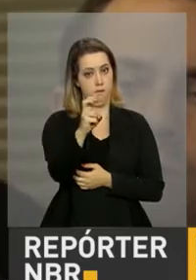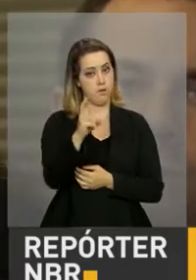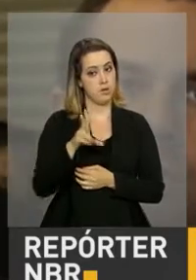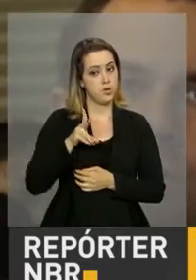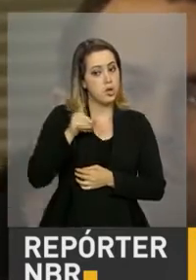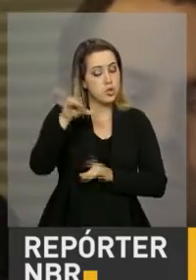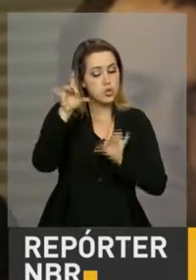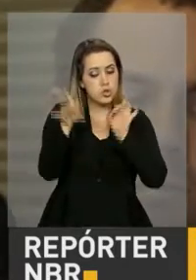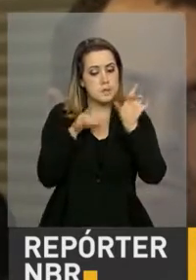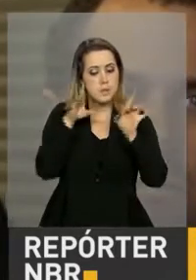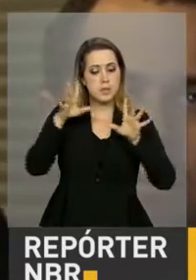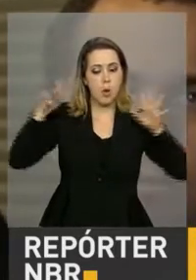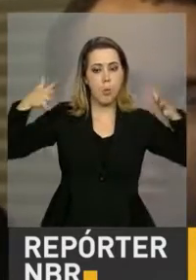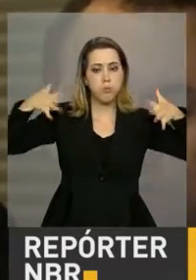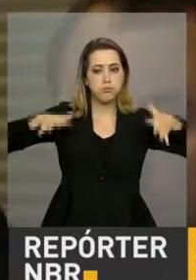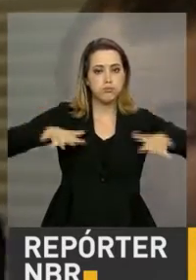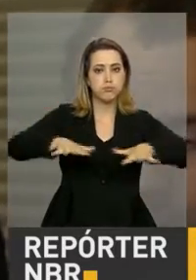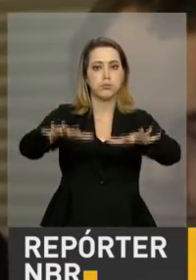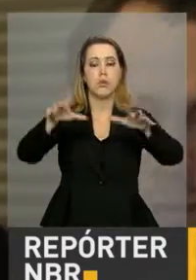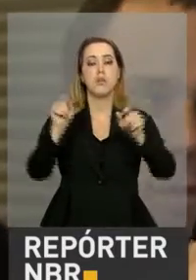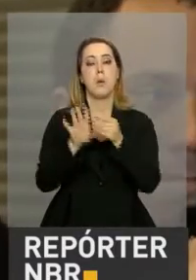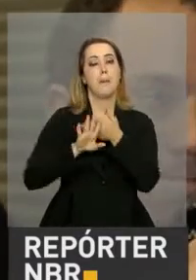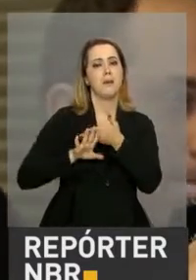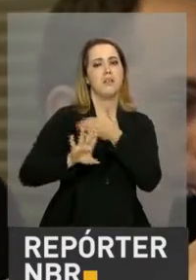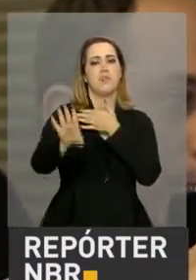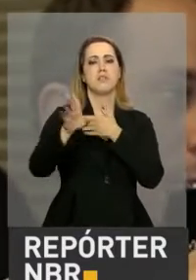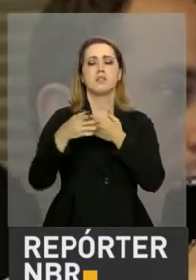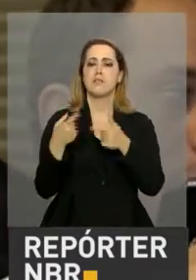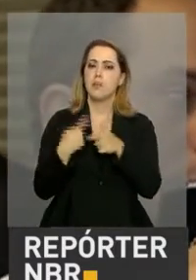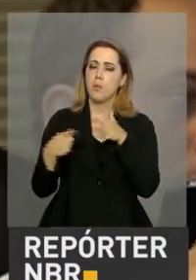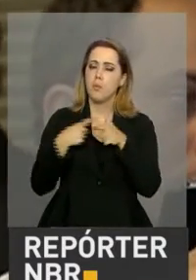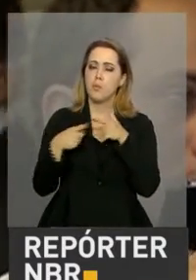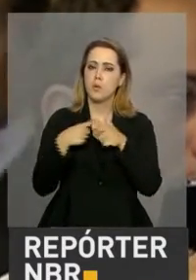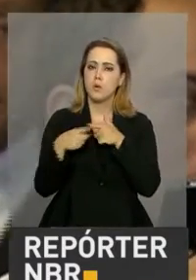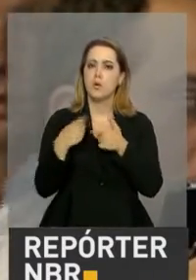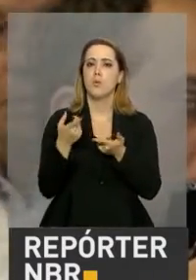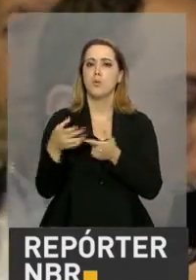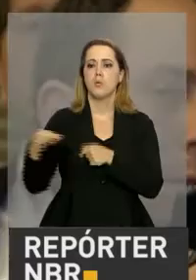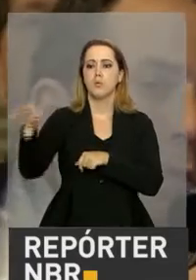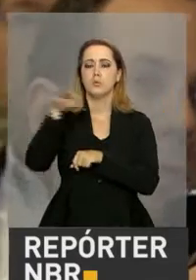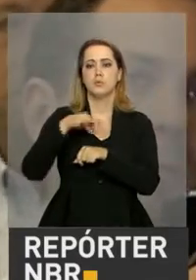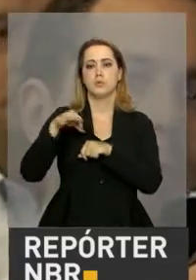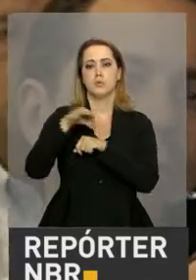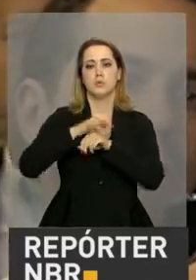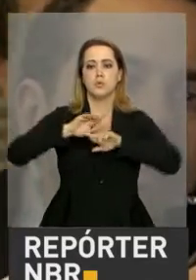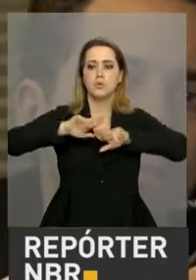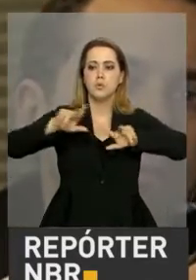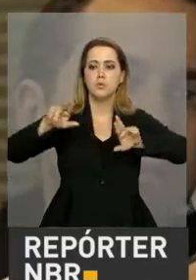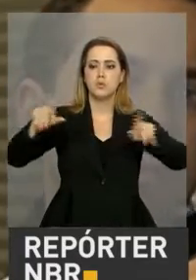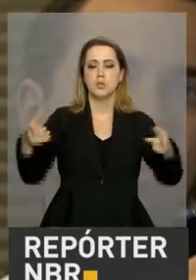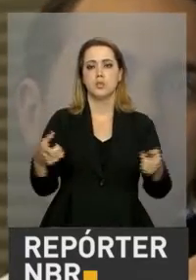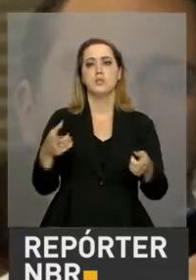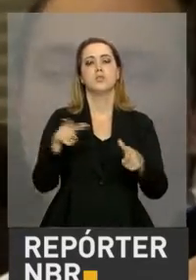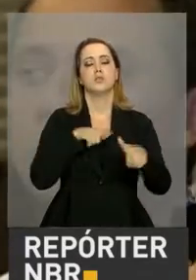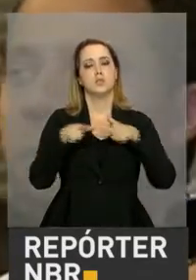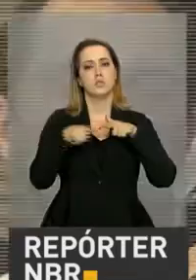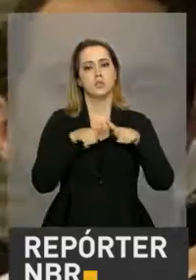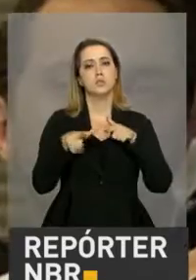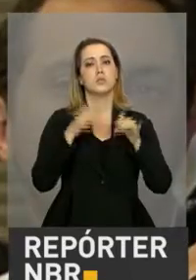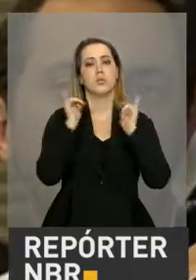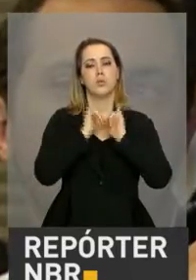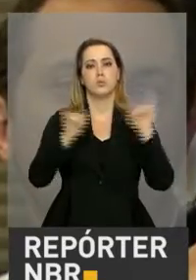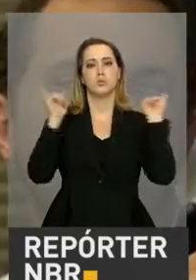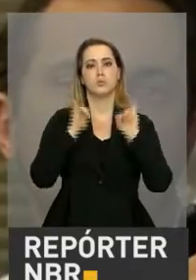mobilização para o combate ao mosquito aedes aegypti nós temos uma série de ações que estão sendo feitas uma campanha publicitária